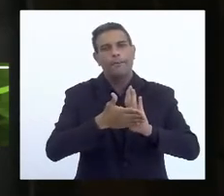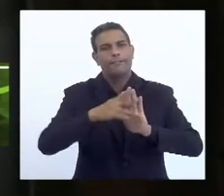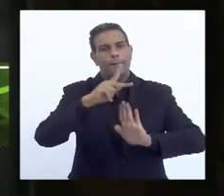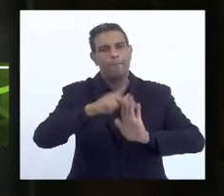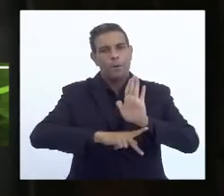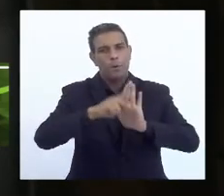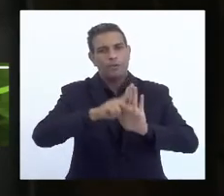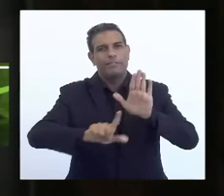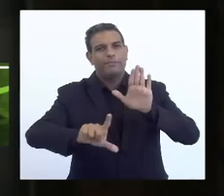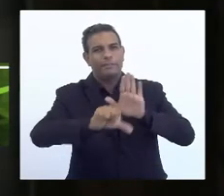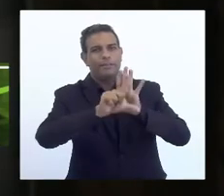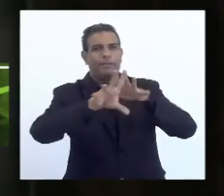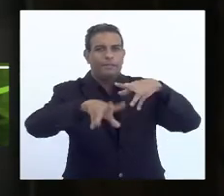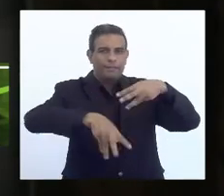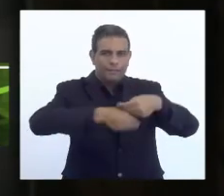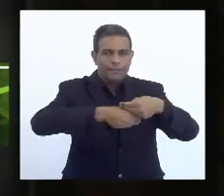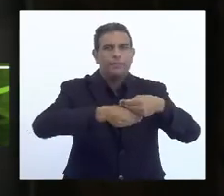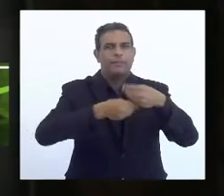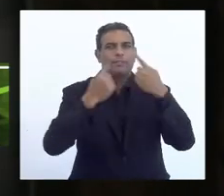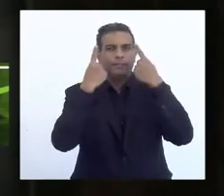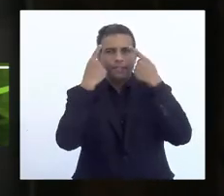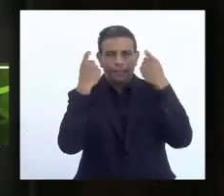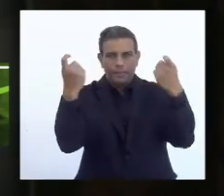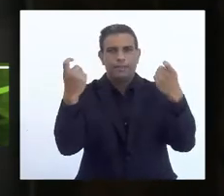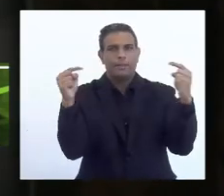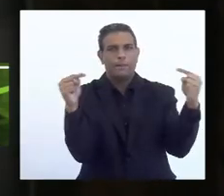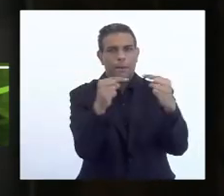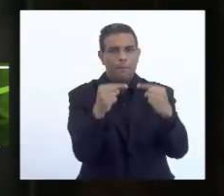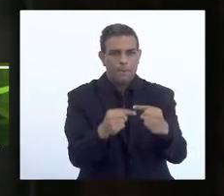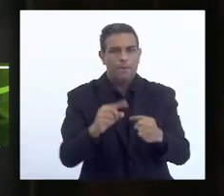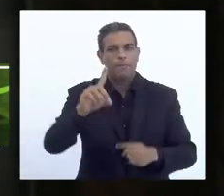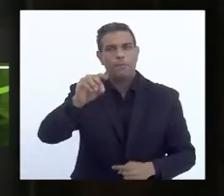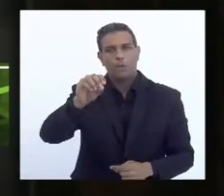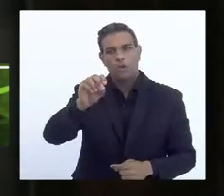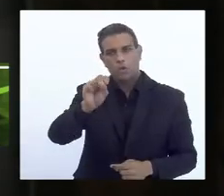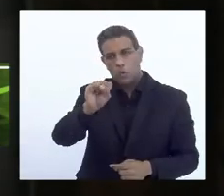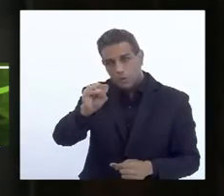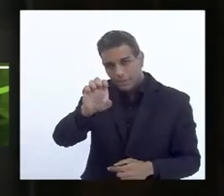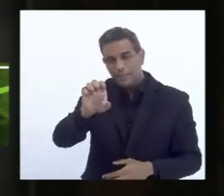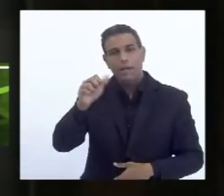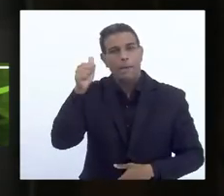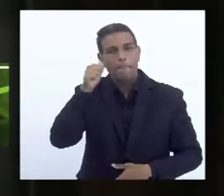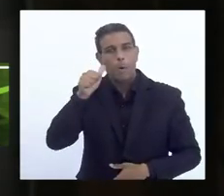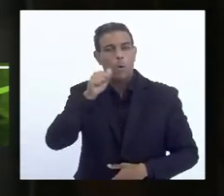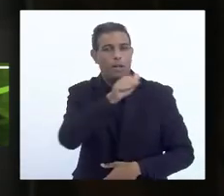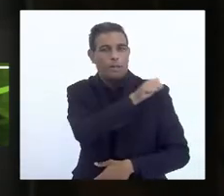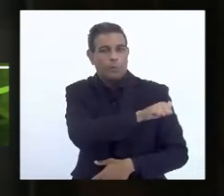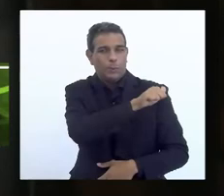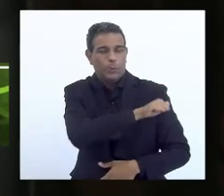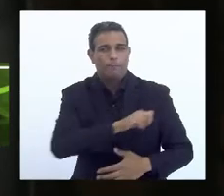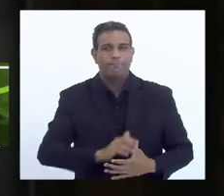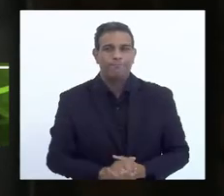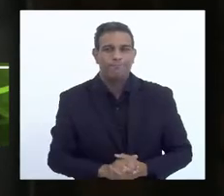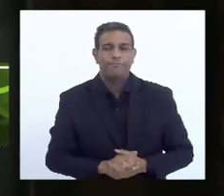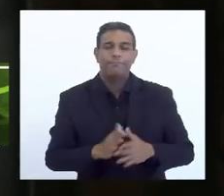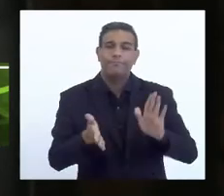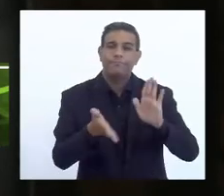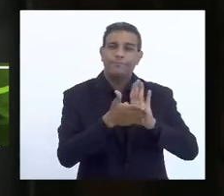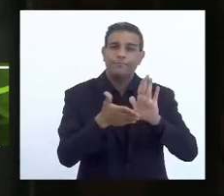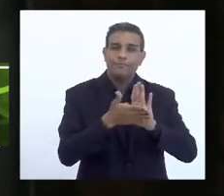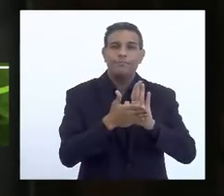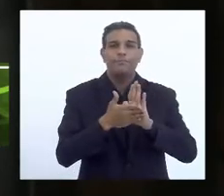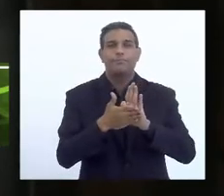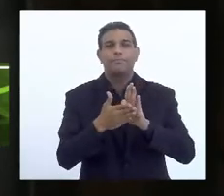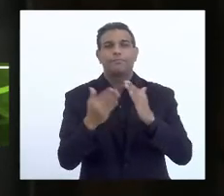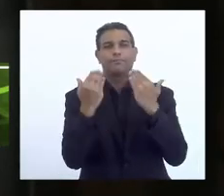projeto de lei de incluir a violência política no dossiê mulher do Rio de Janeiro. Propor uma